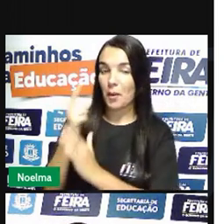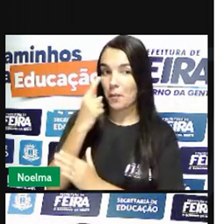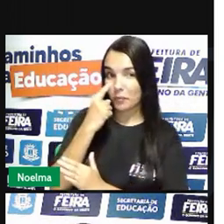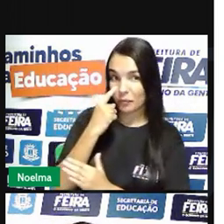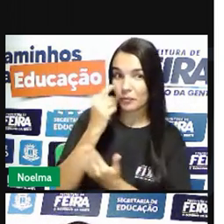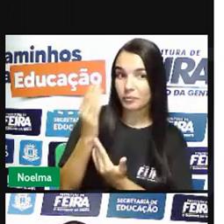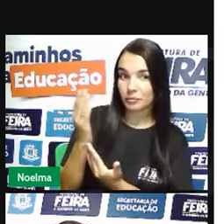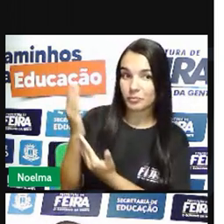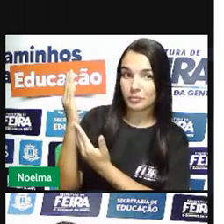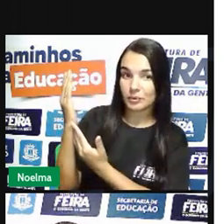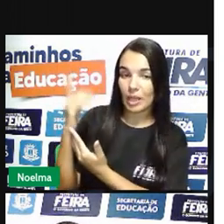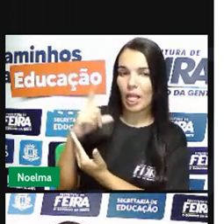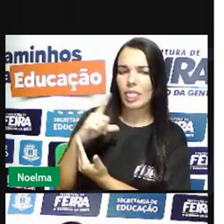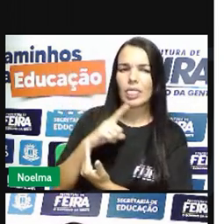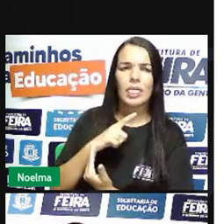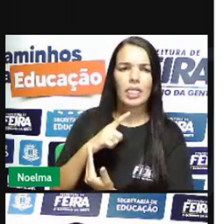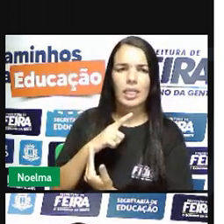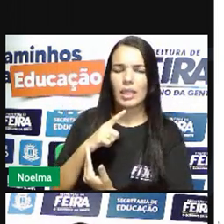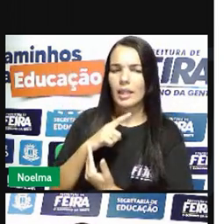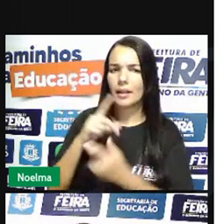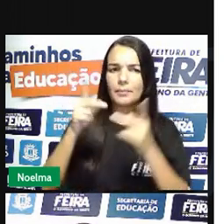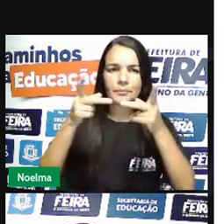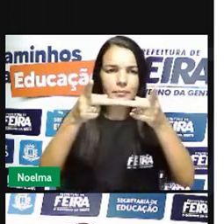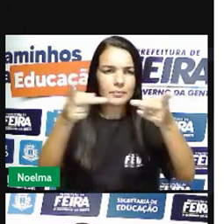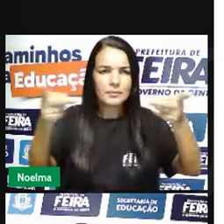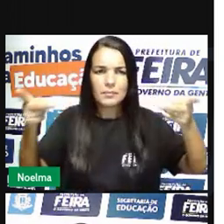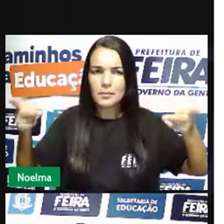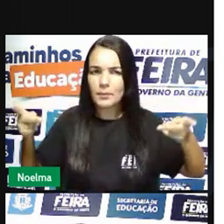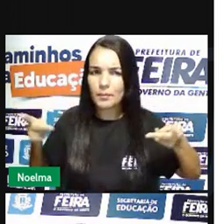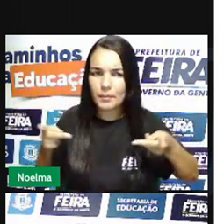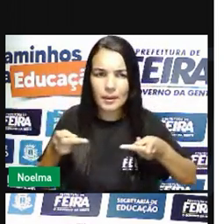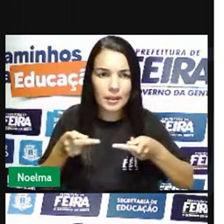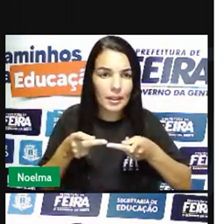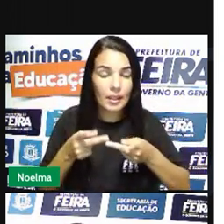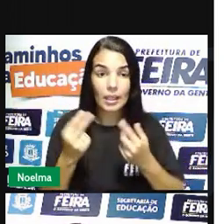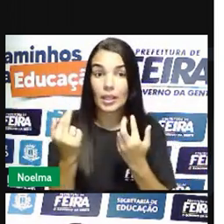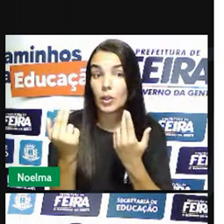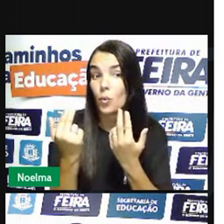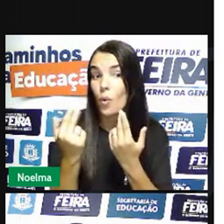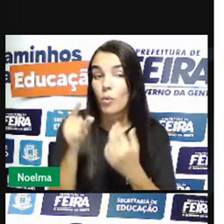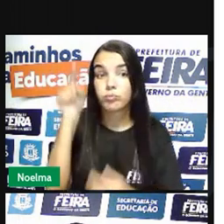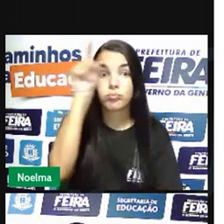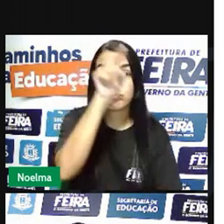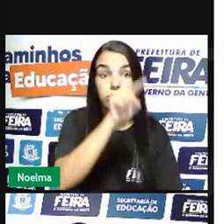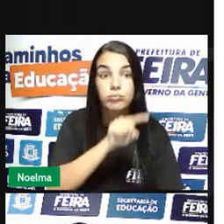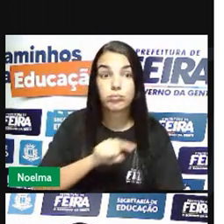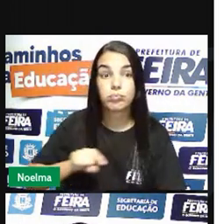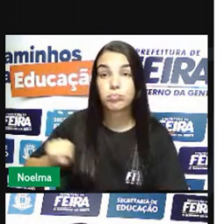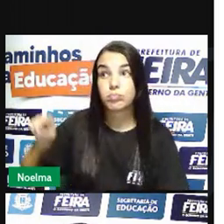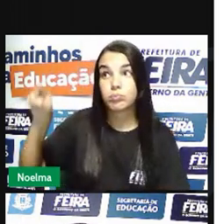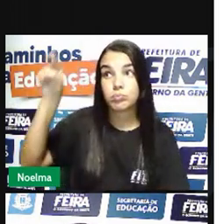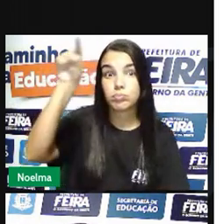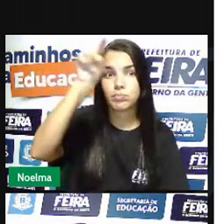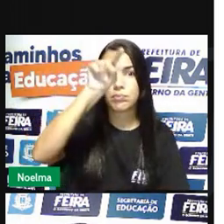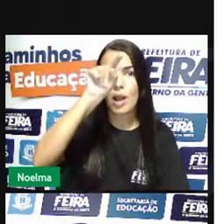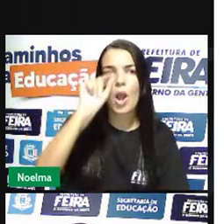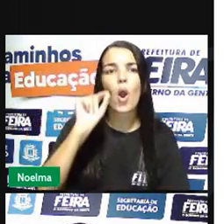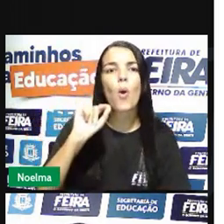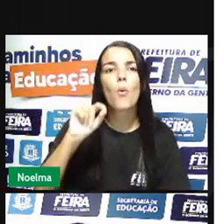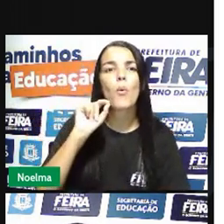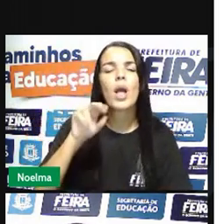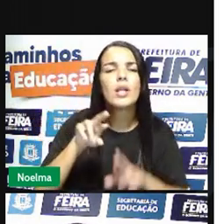fração nós temos a mesma imagem a mesma figura aqui a mesma figura o que que vai